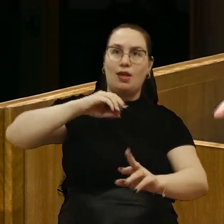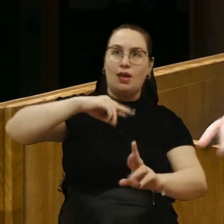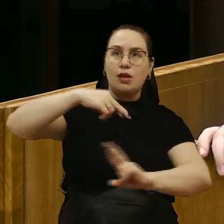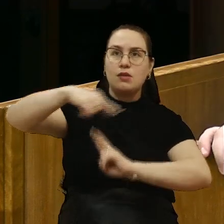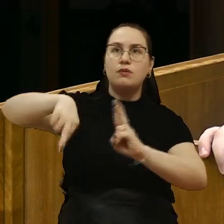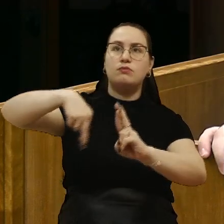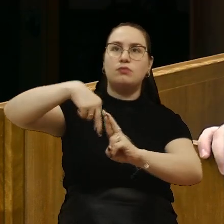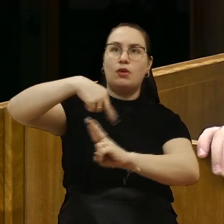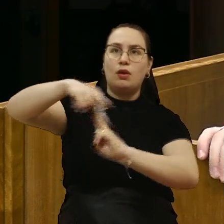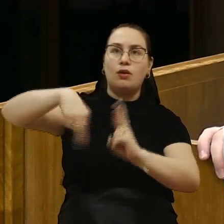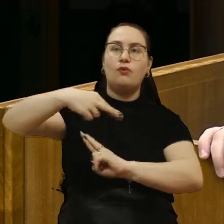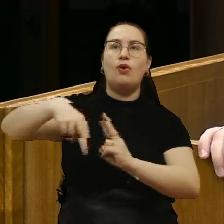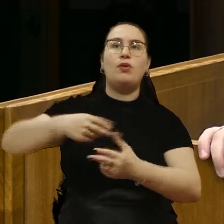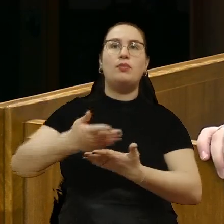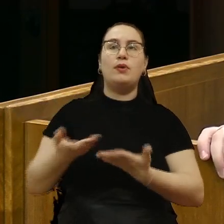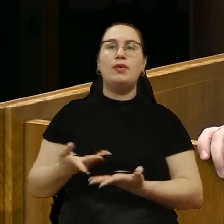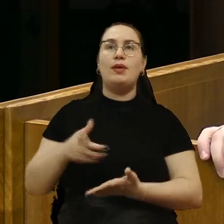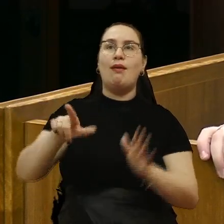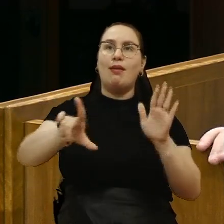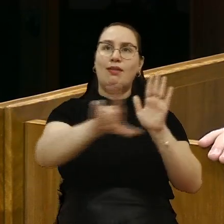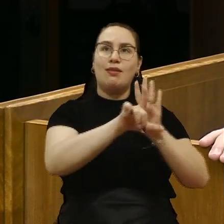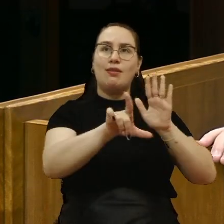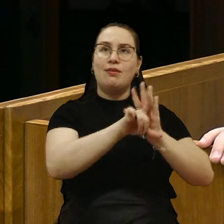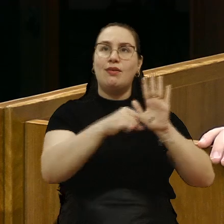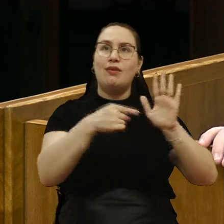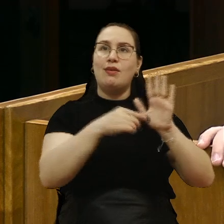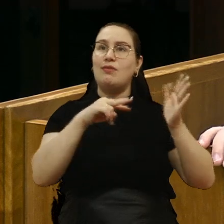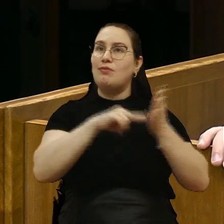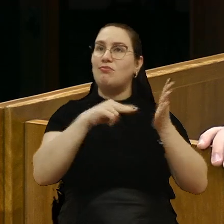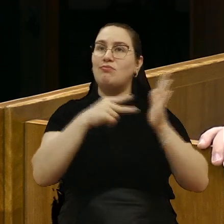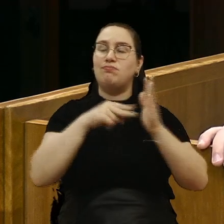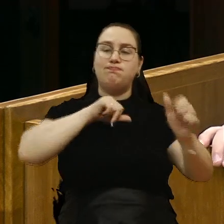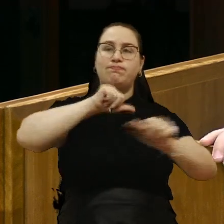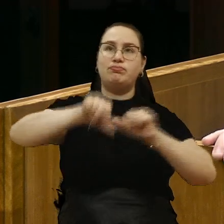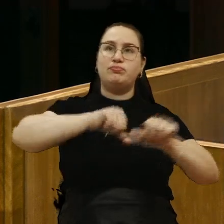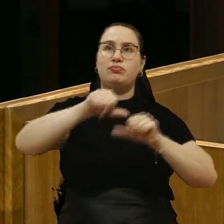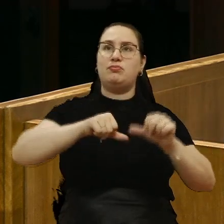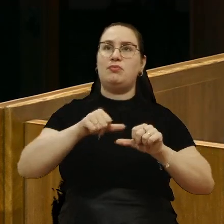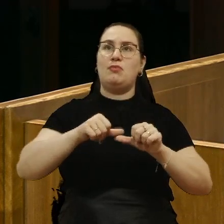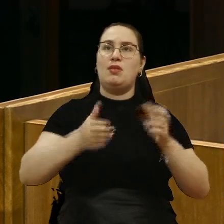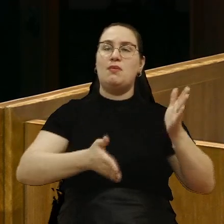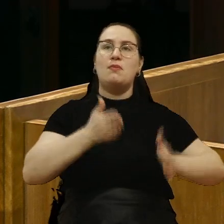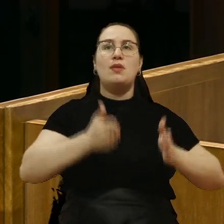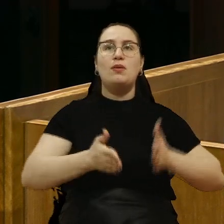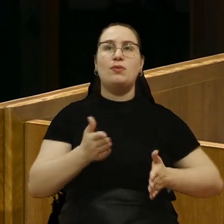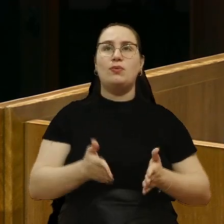a legislação se alterou significativamente no último período.